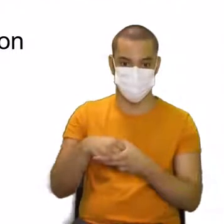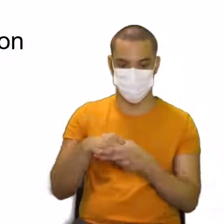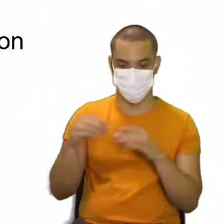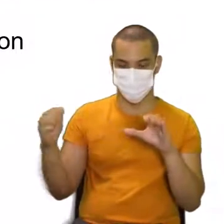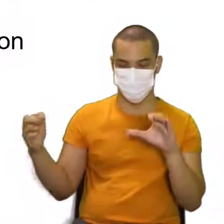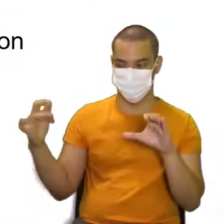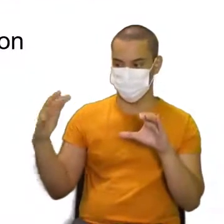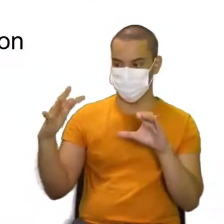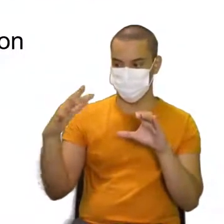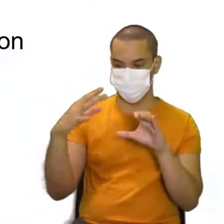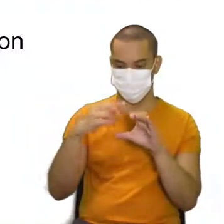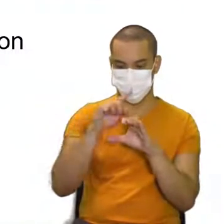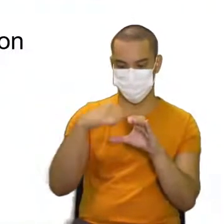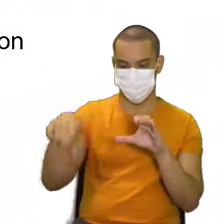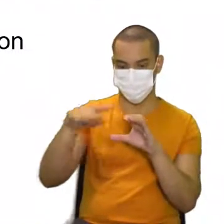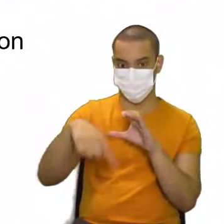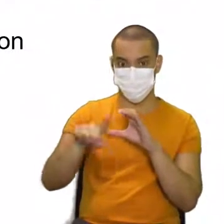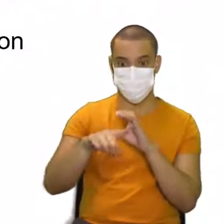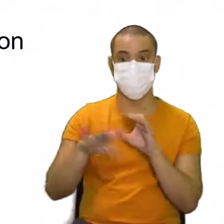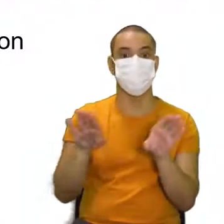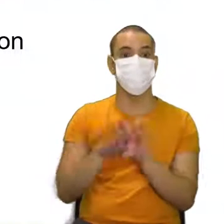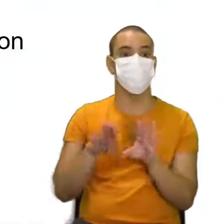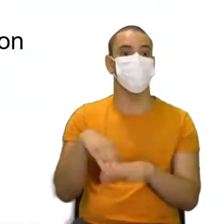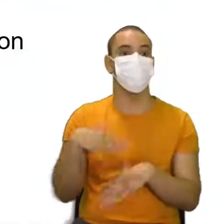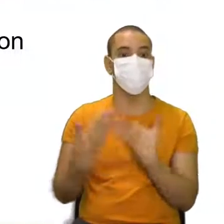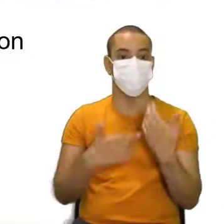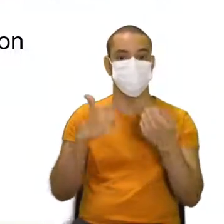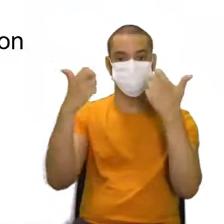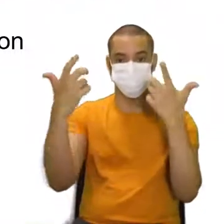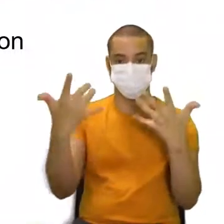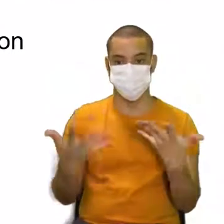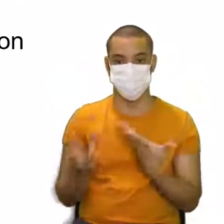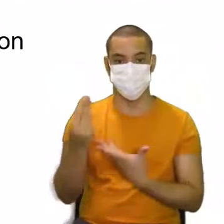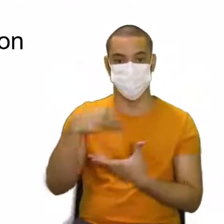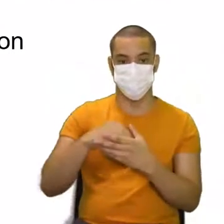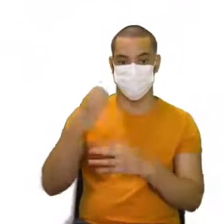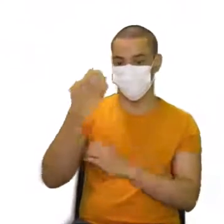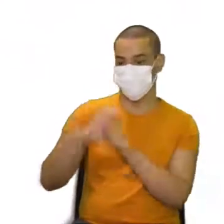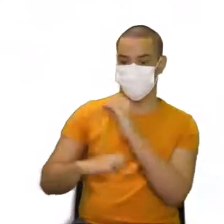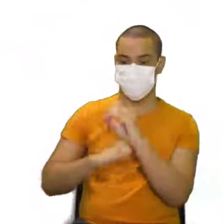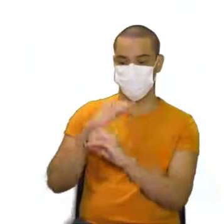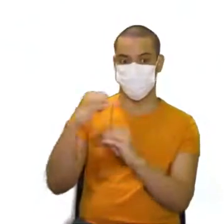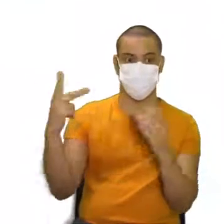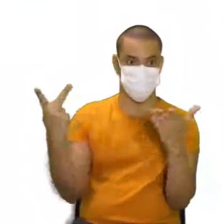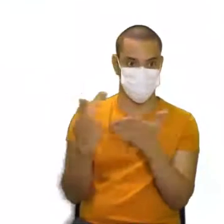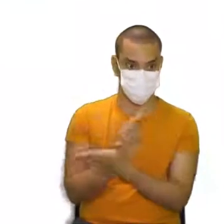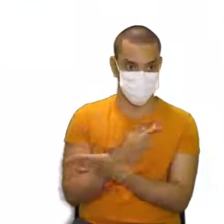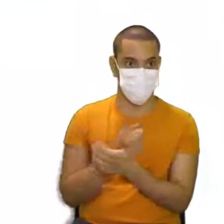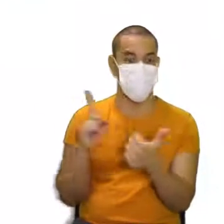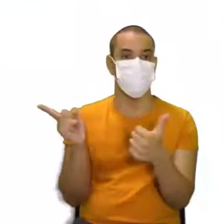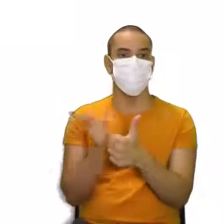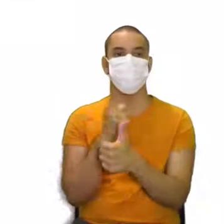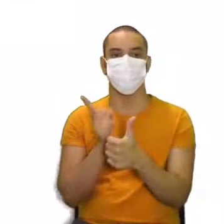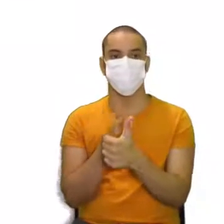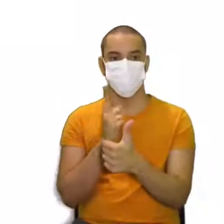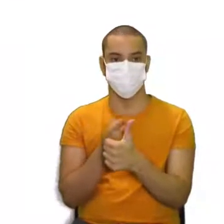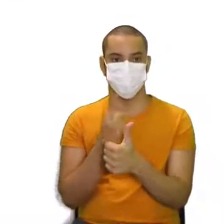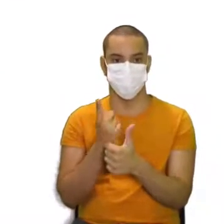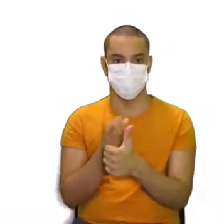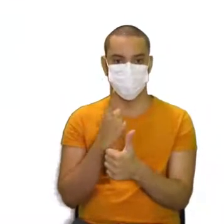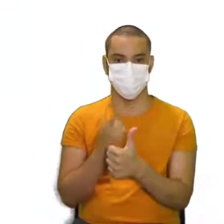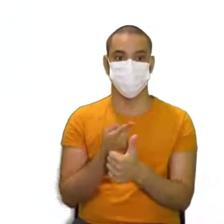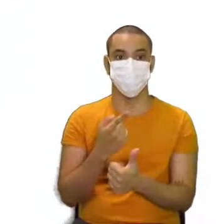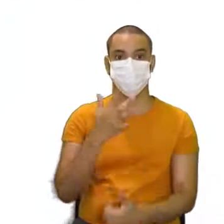B caracterize a trajetória descrita pelo Eletro no campo então vamos lá primeiro calcular né o